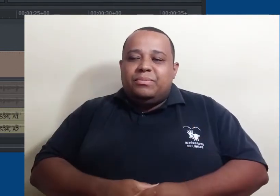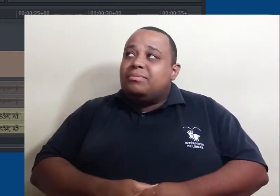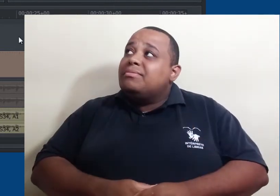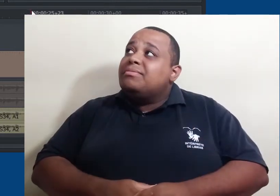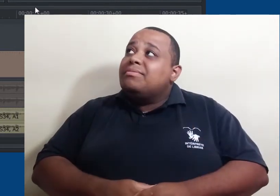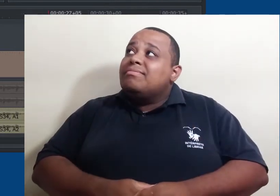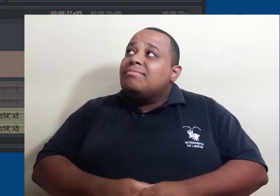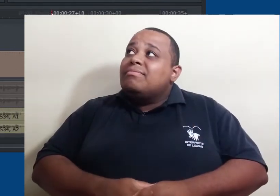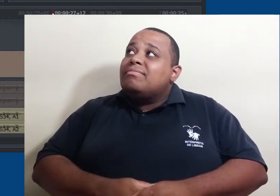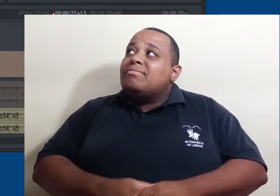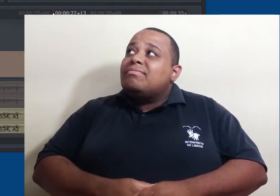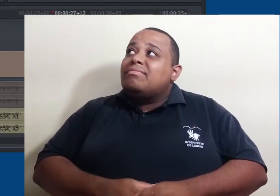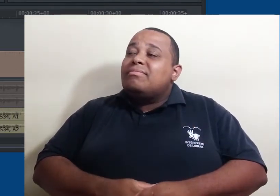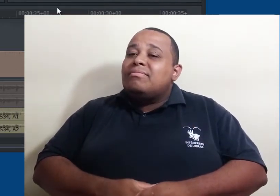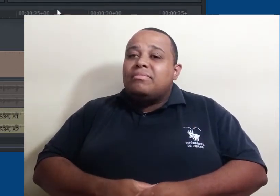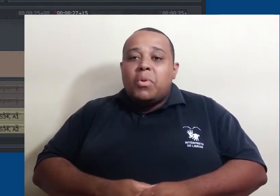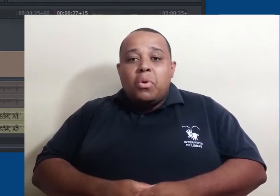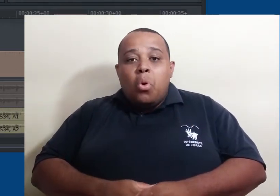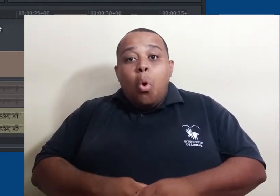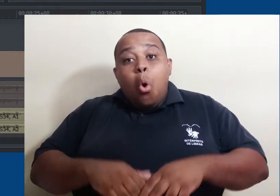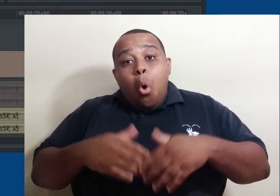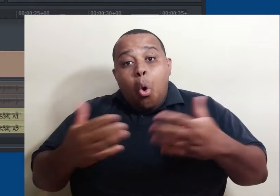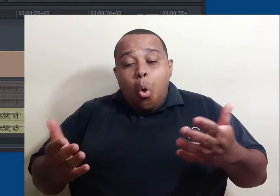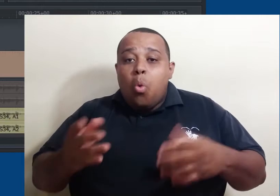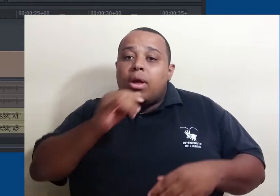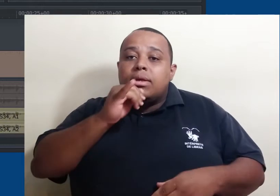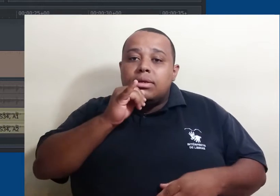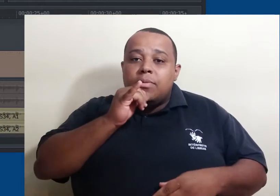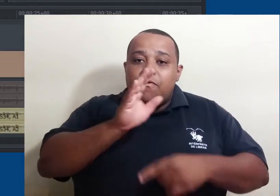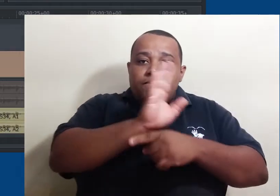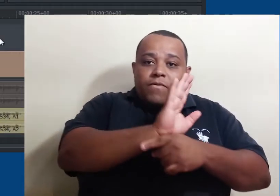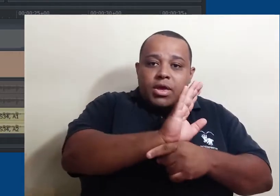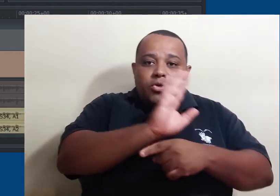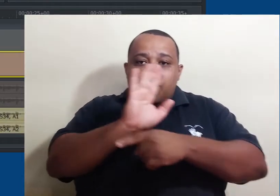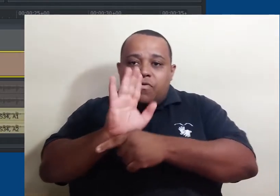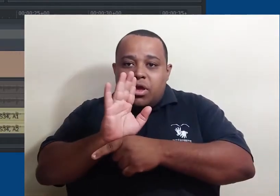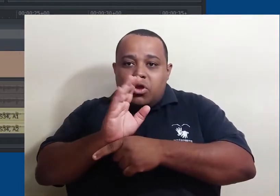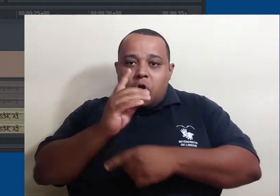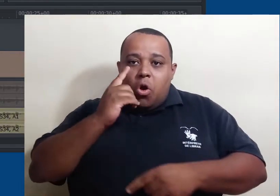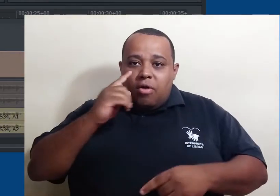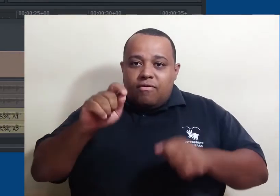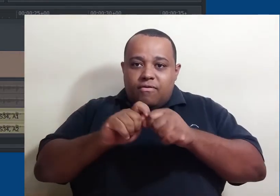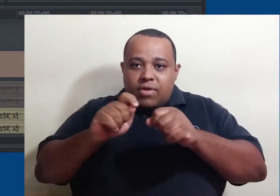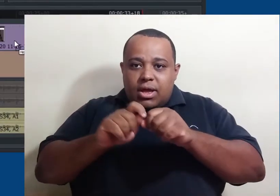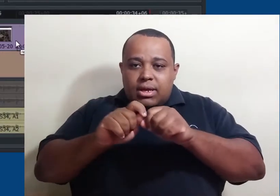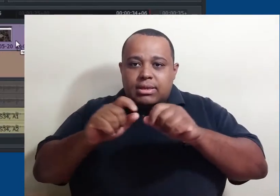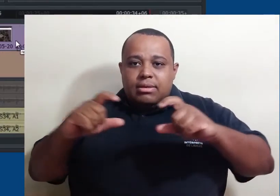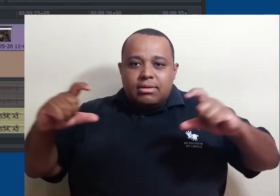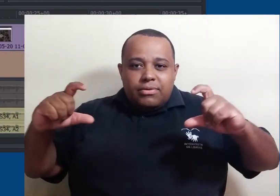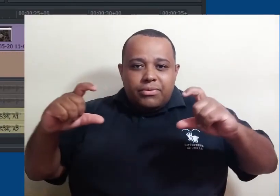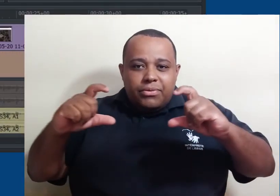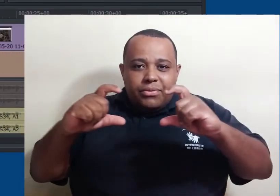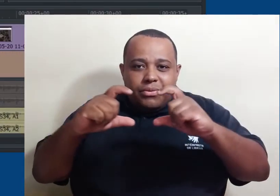E, além disso, você também pode fazer na transição entre dois clipes. Por exemplo, deixa eu arrastar isso aqui para